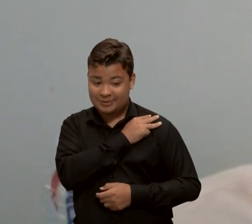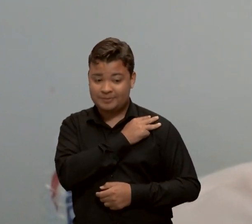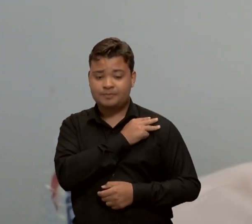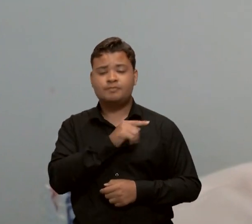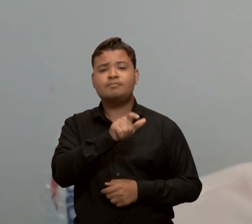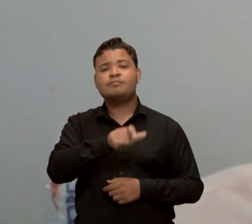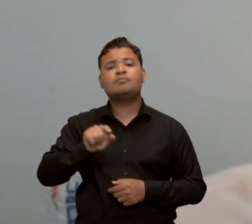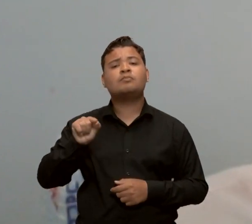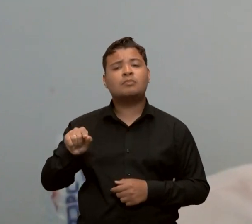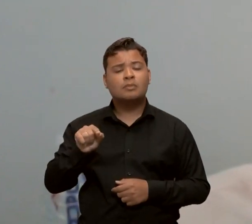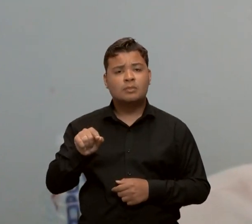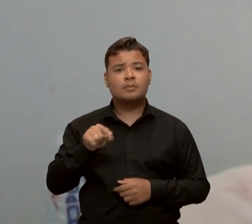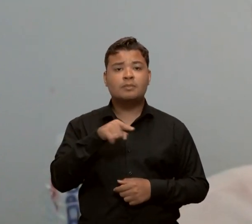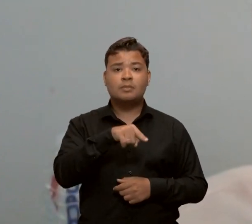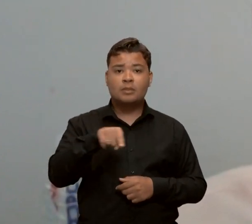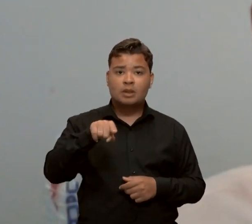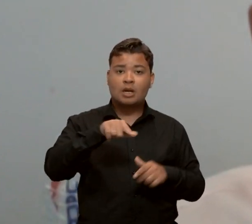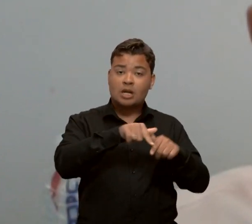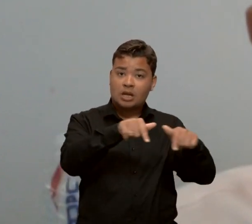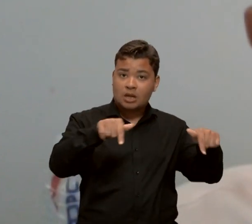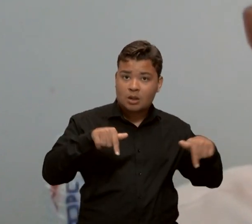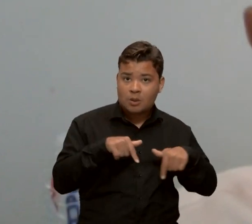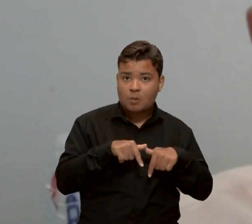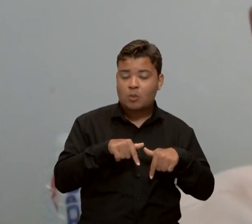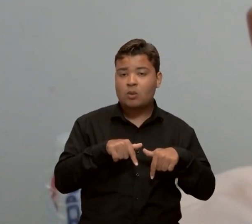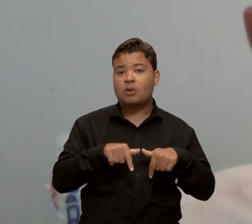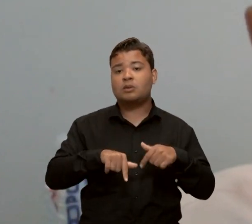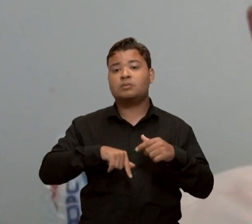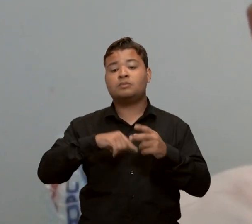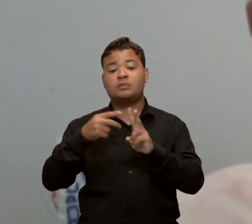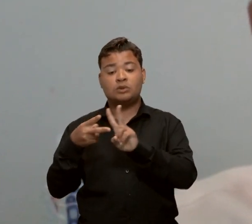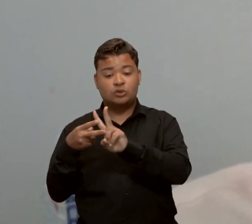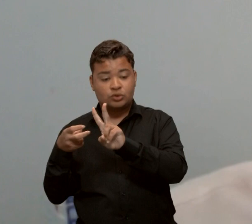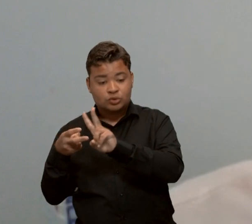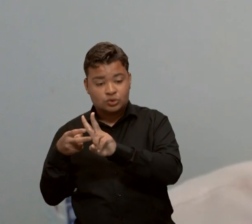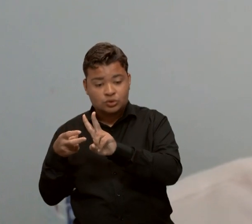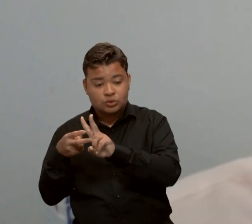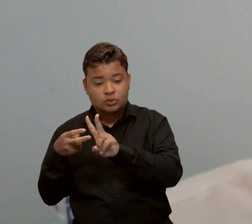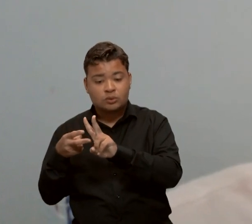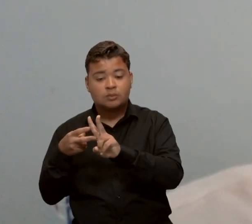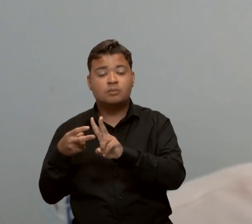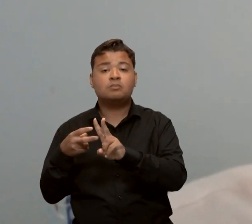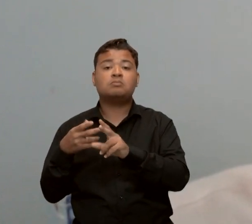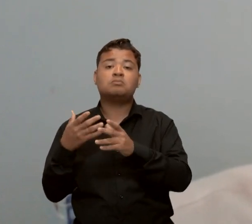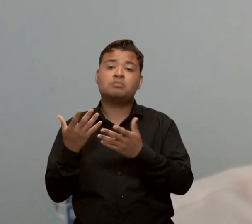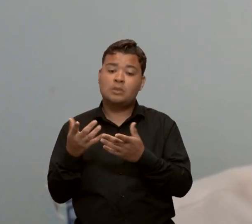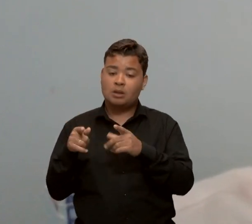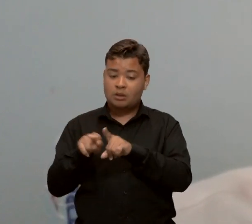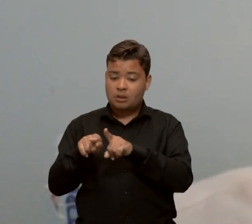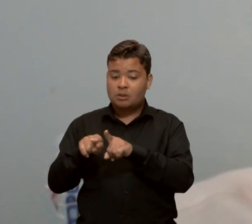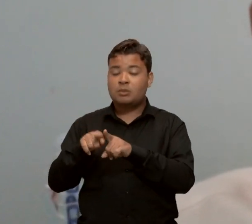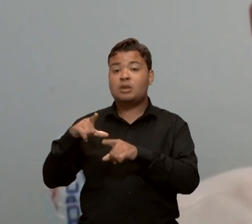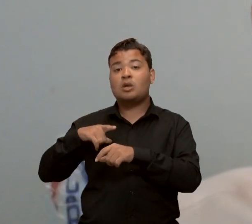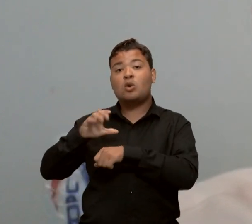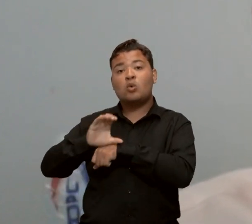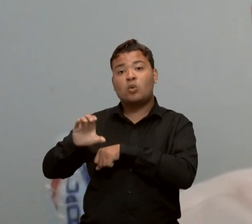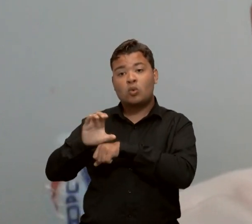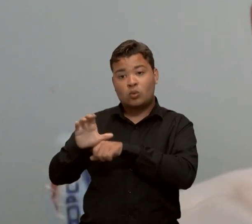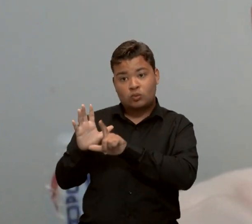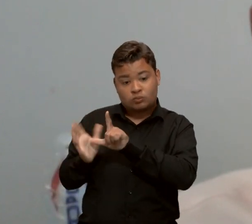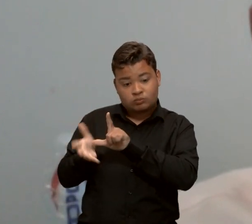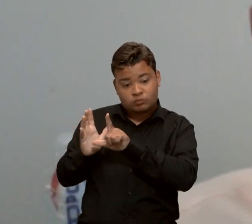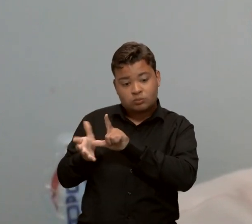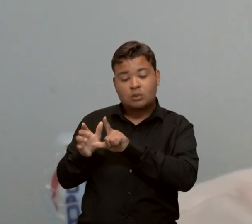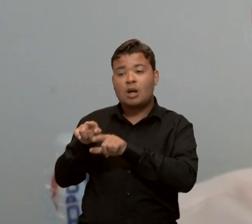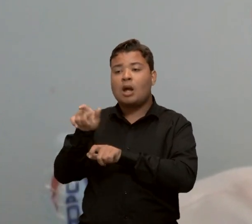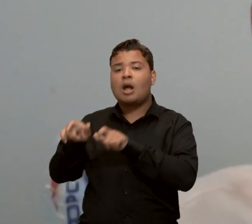quilombolas, que sejam eles indígenas, né, e esses alunos da reserva do curso de letras, né,